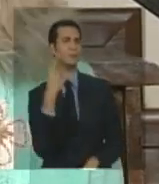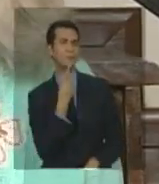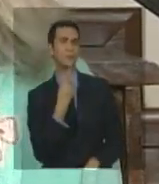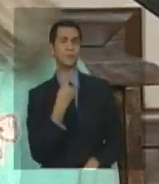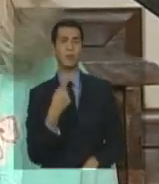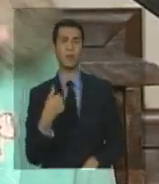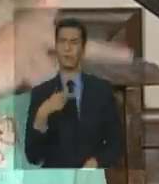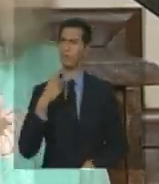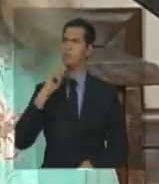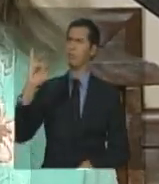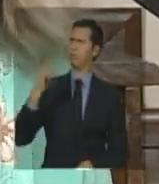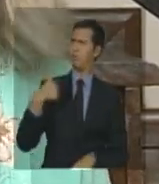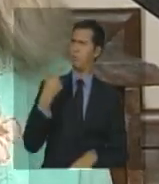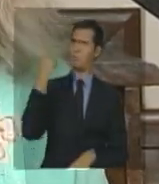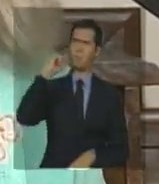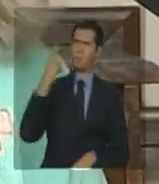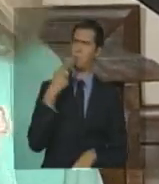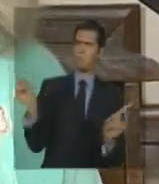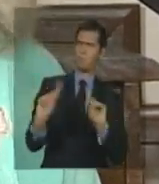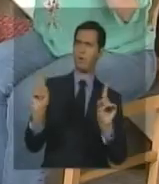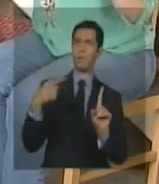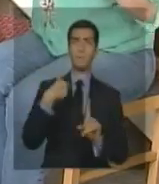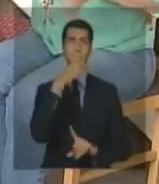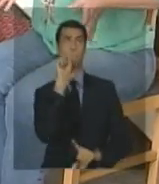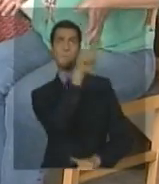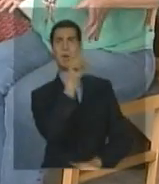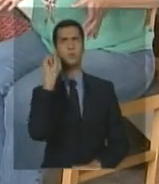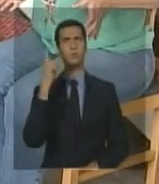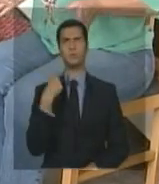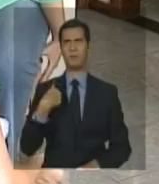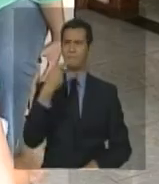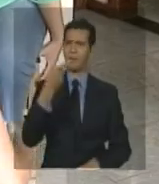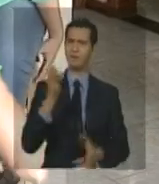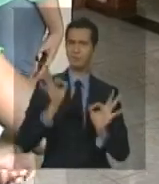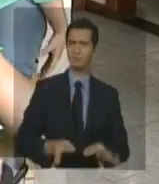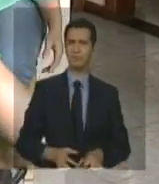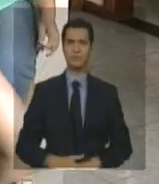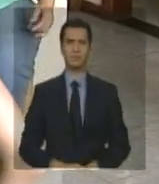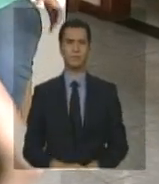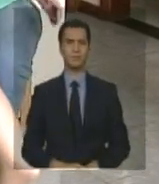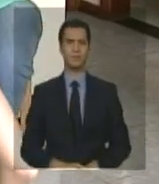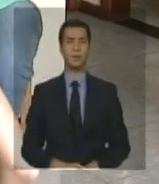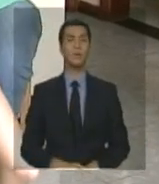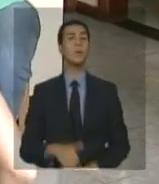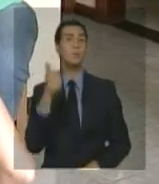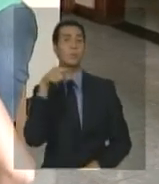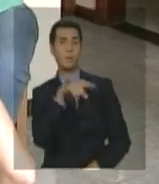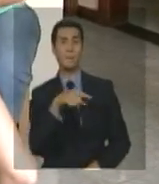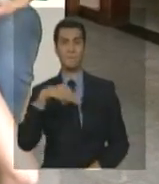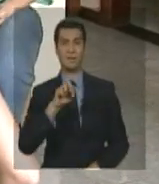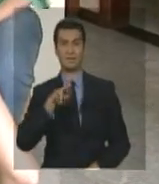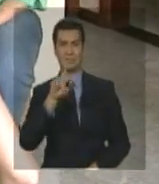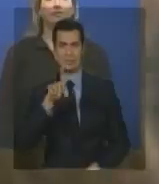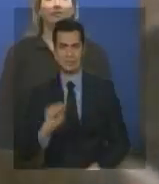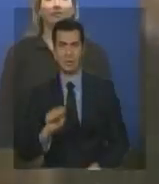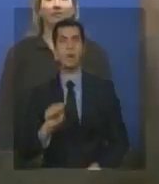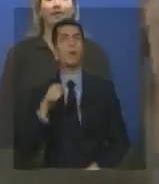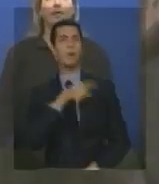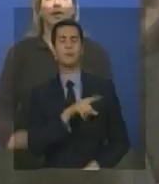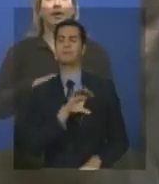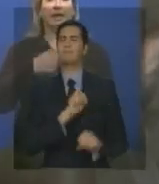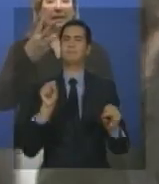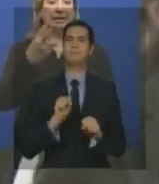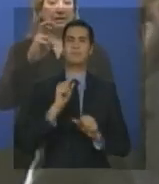virava: eu não sou muda não, meu pai é mudo, eu falo. Essa convivência fez Marisa se apaixonar pela língua de sinais.